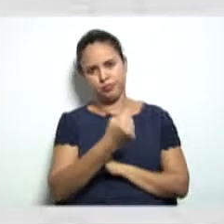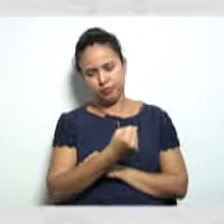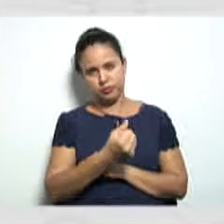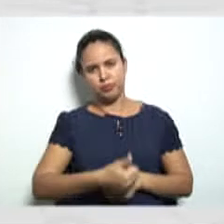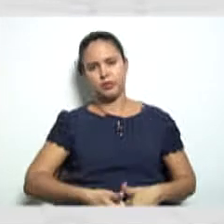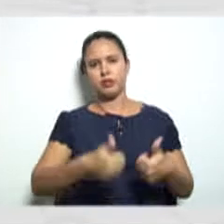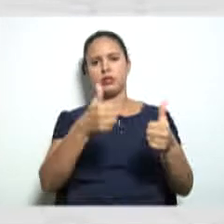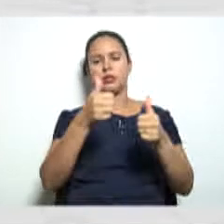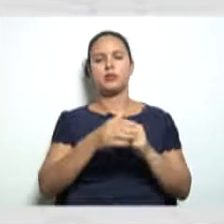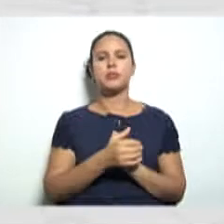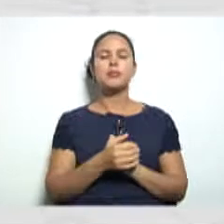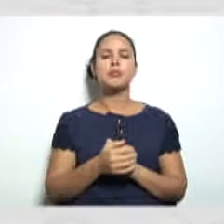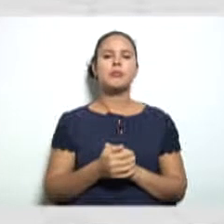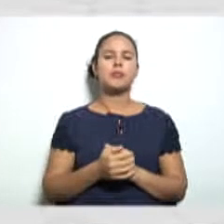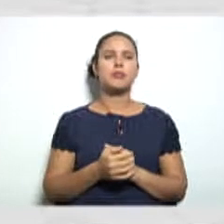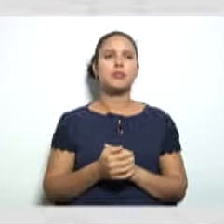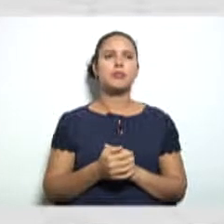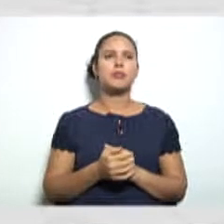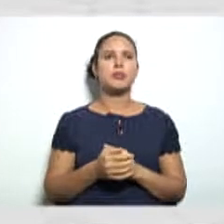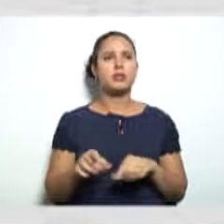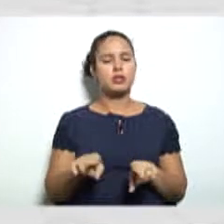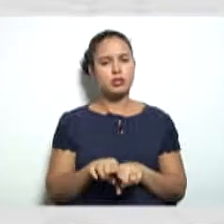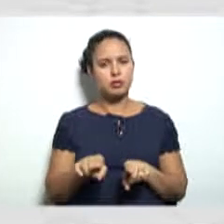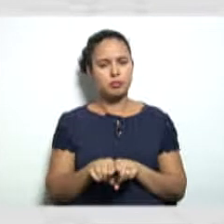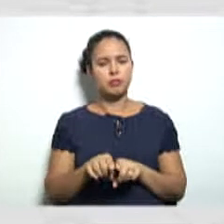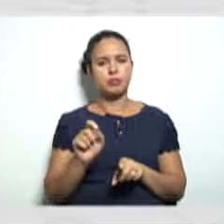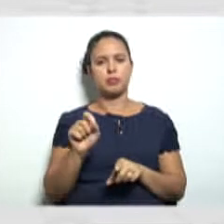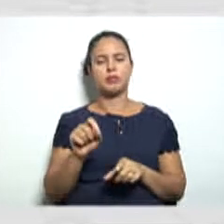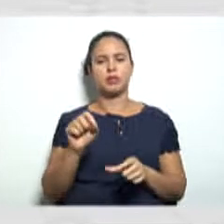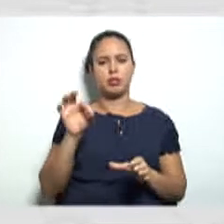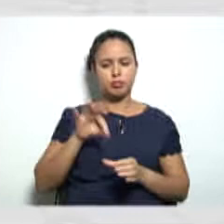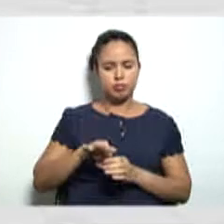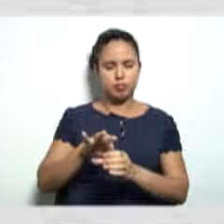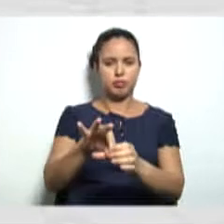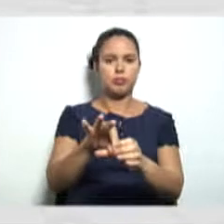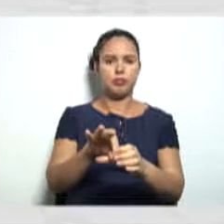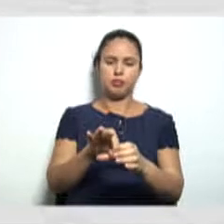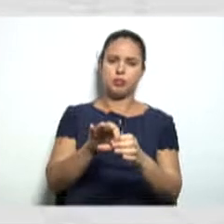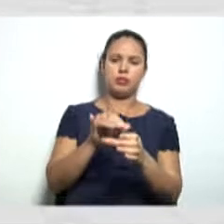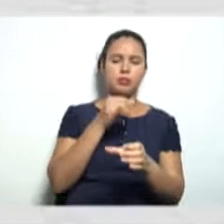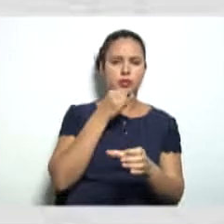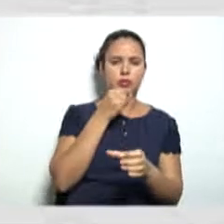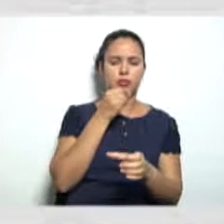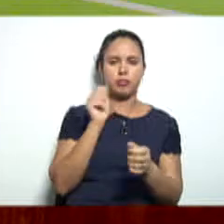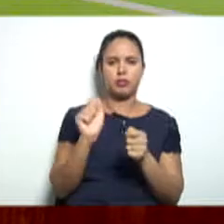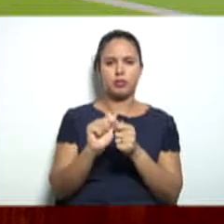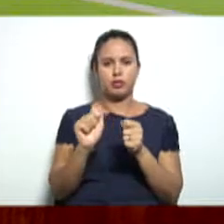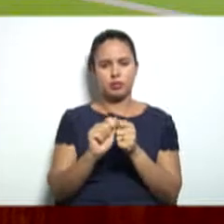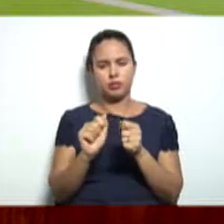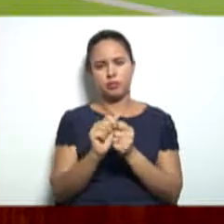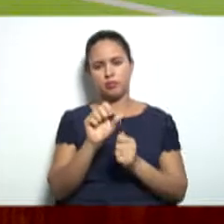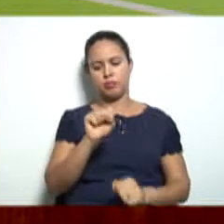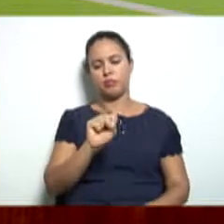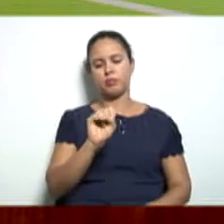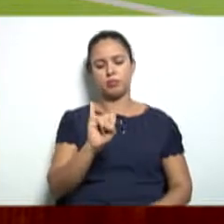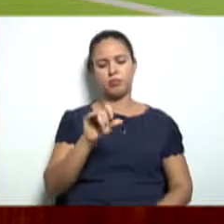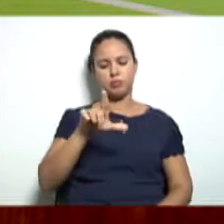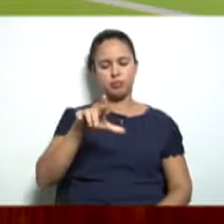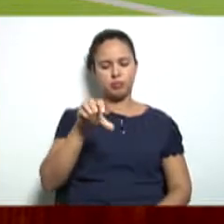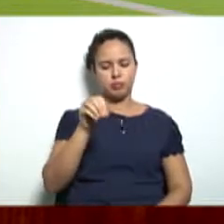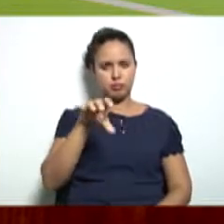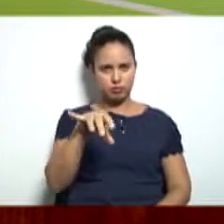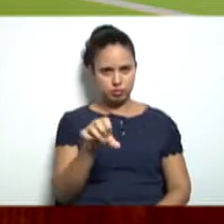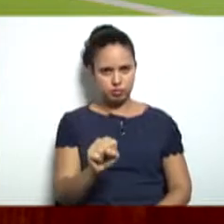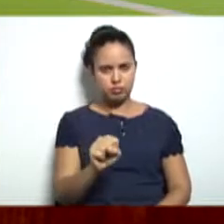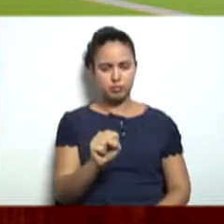que vai cuidar dos cereais, né? Uhum. E até grãos, né? Os silos, construir o maquinário para o mercado agropecuário, professor, tem